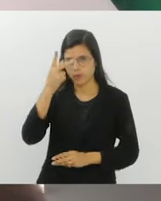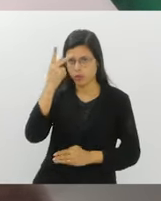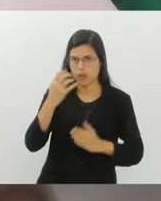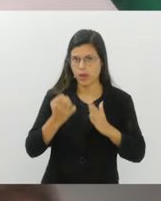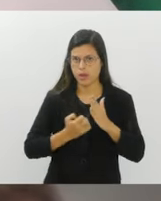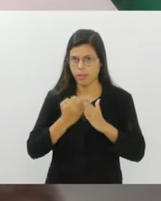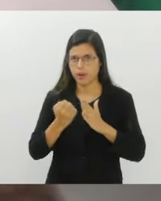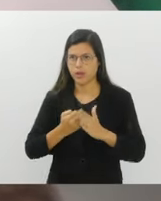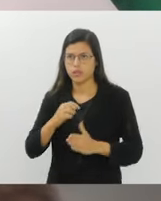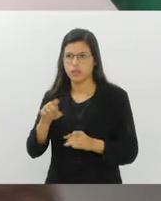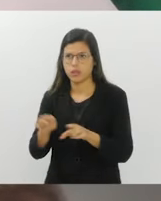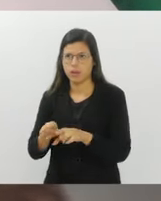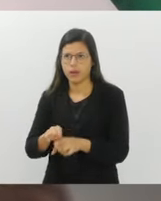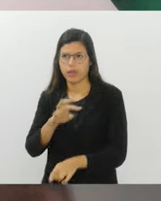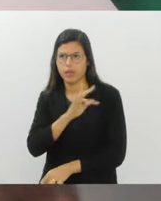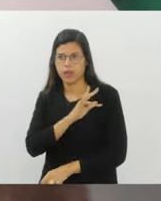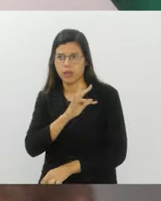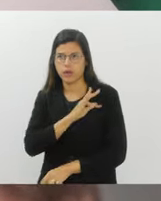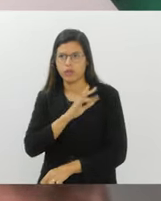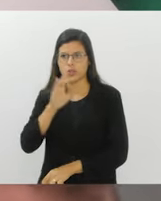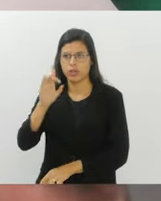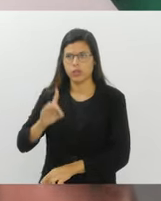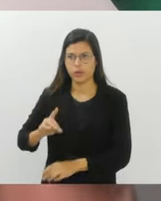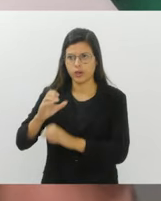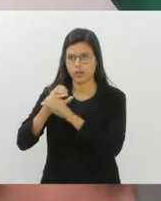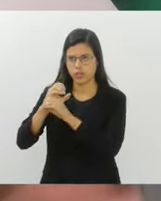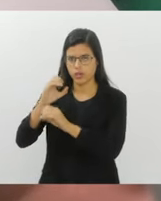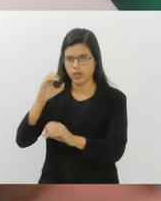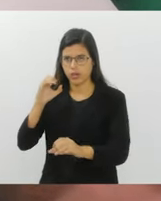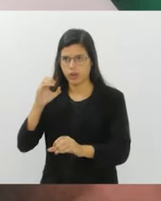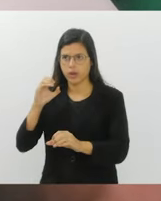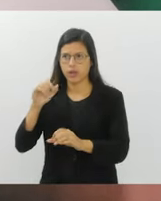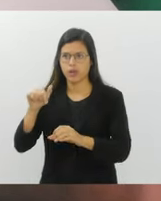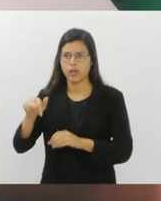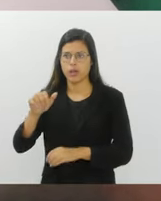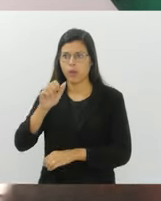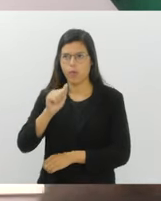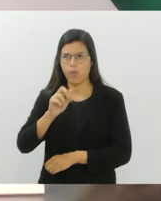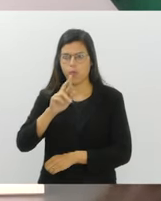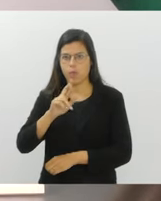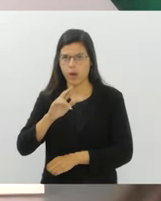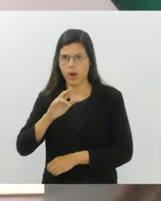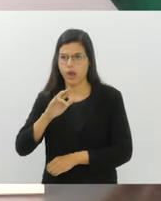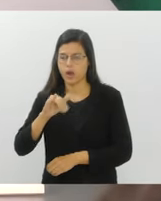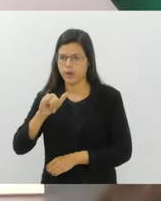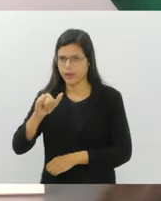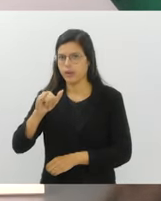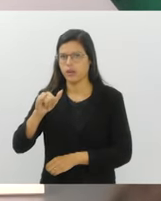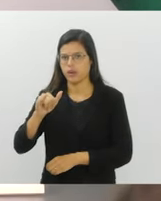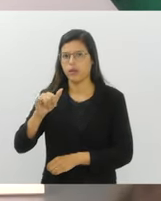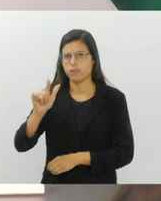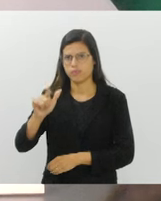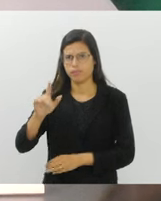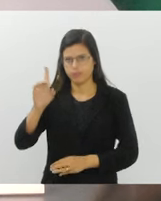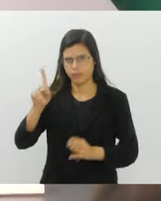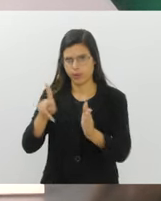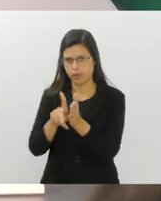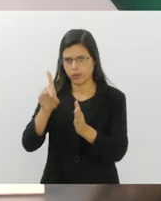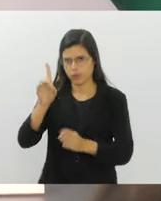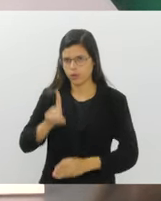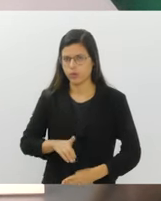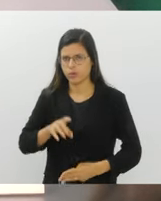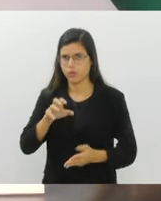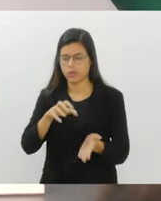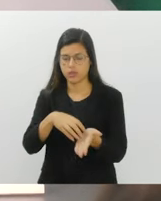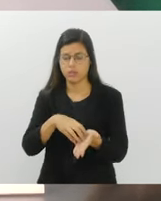com os técnicos da Diretoria de Engenharia e Operações, que é o Ari Arruda, o diretor de engenharia da Central.